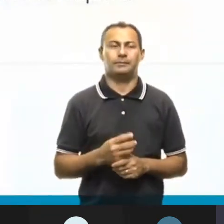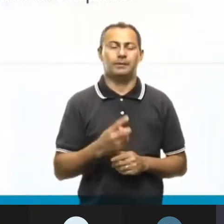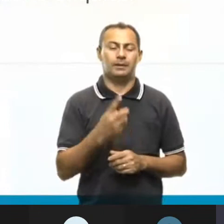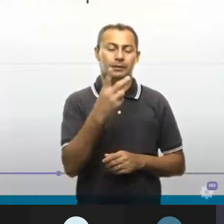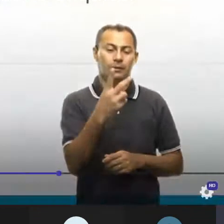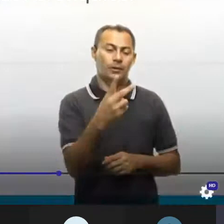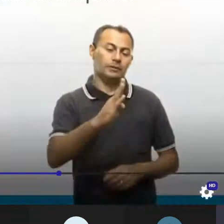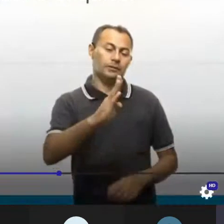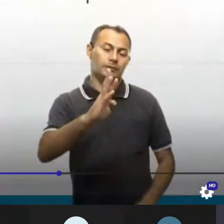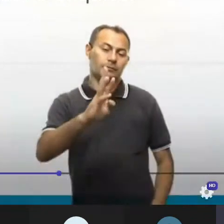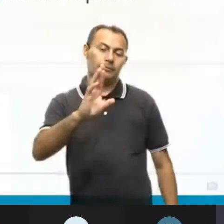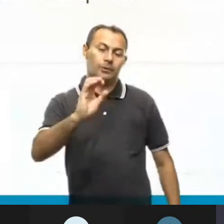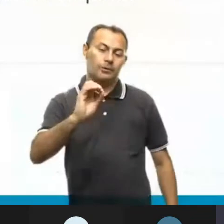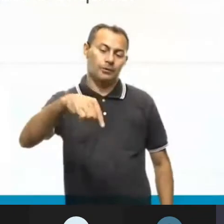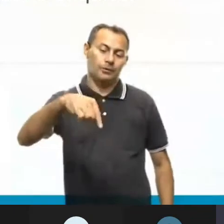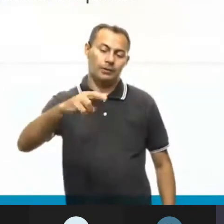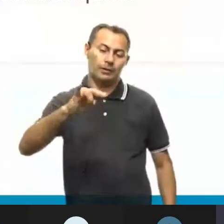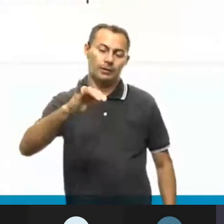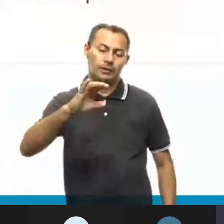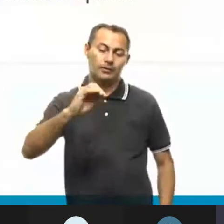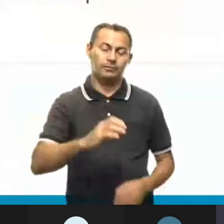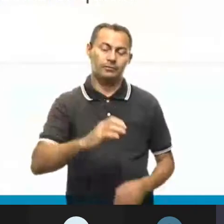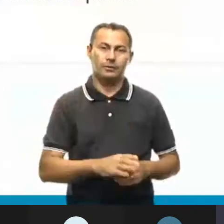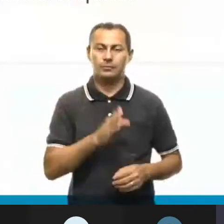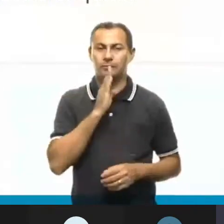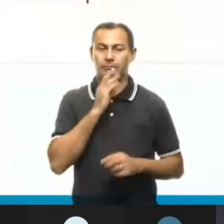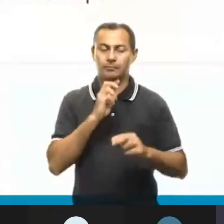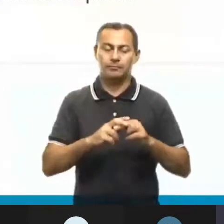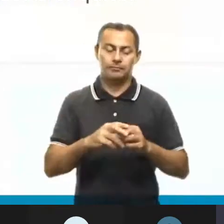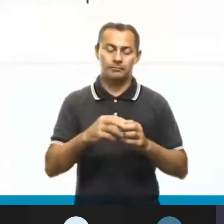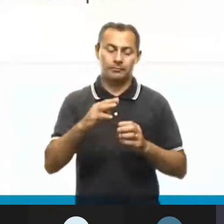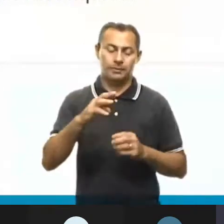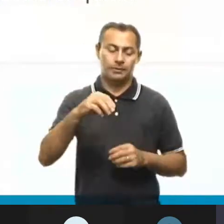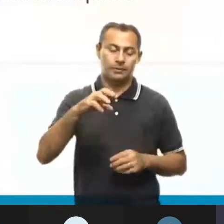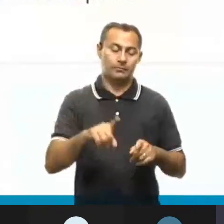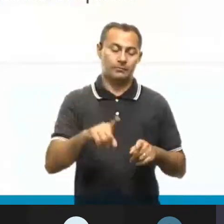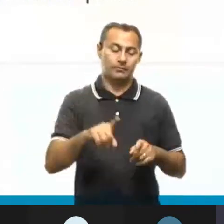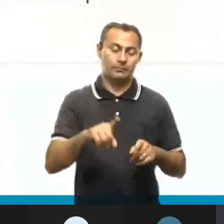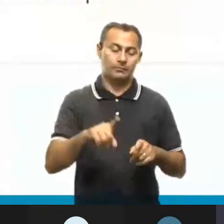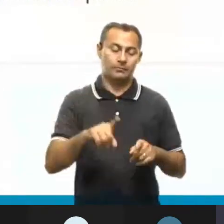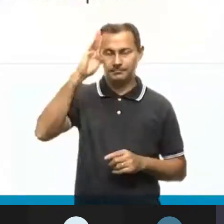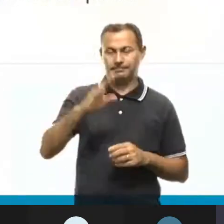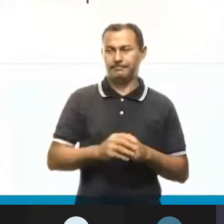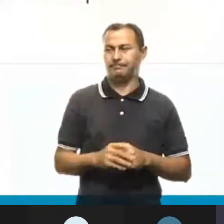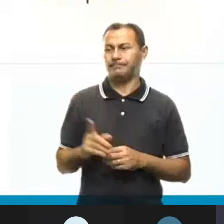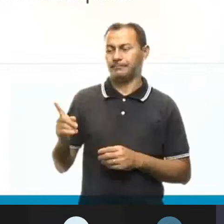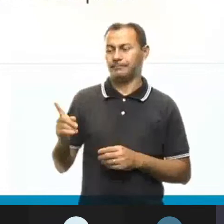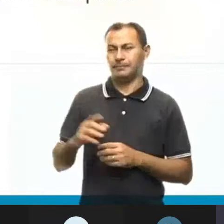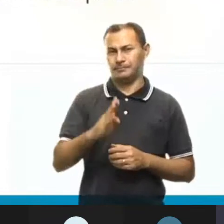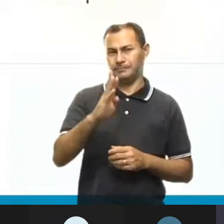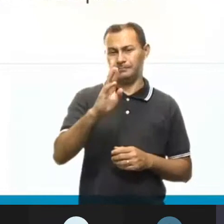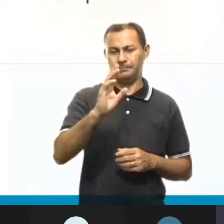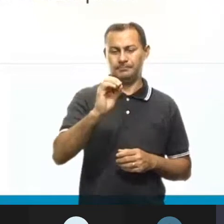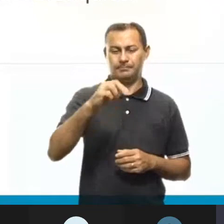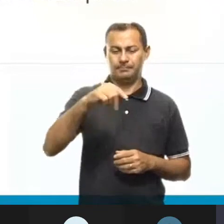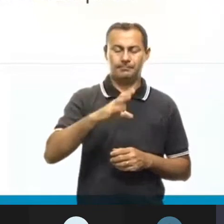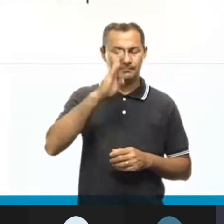em 2 brônquios que nós chamamos, ó, de brônquios principais. E esses brônquios principais, eles